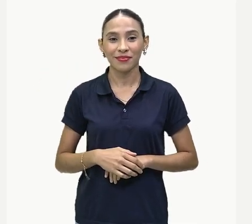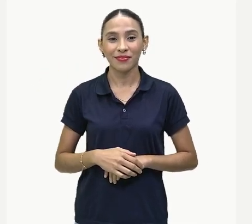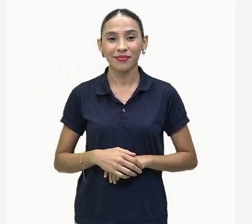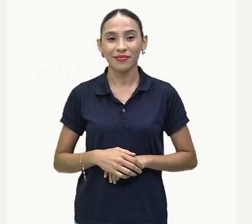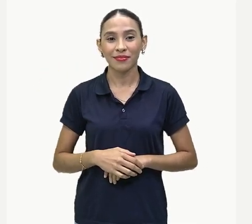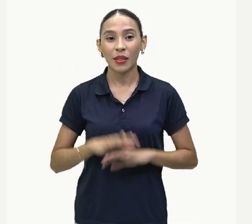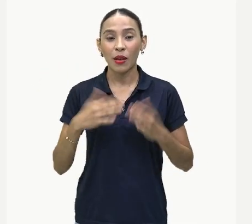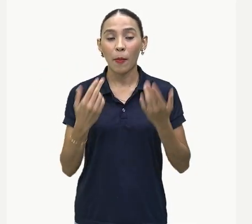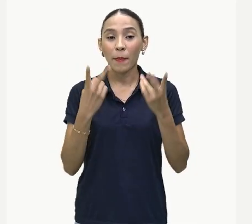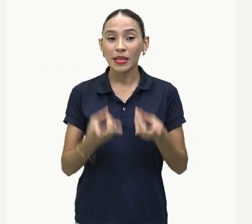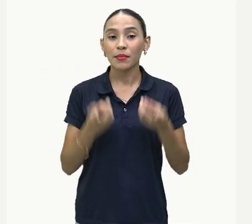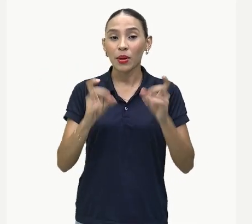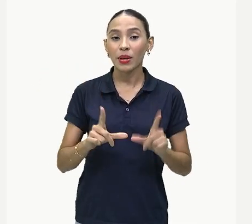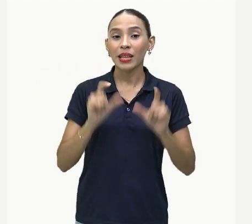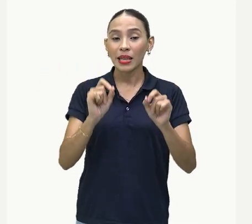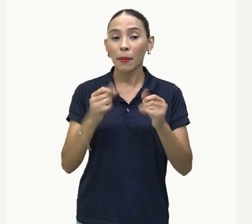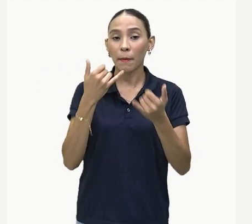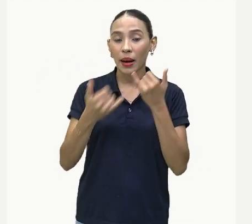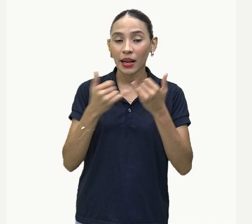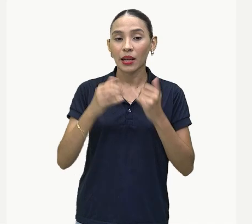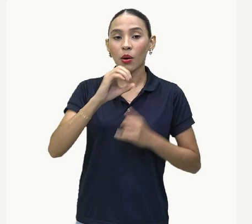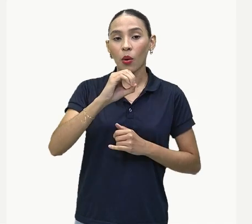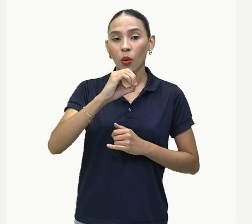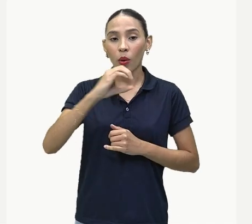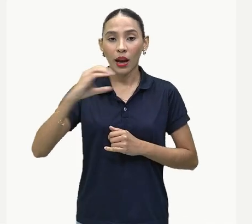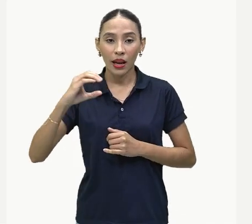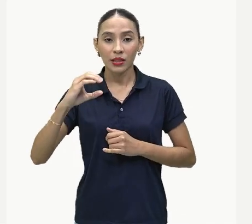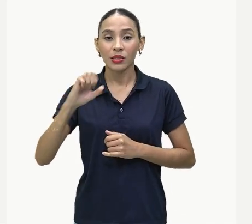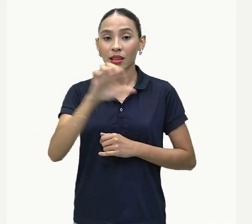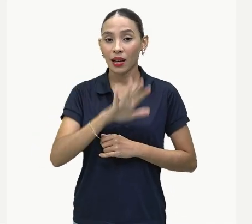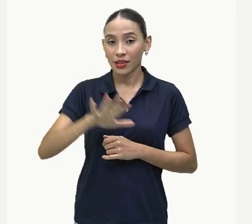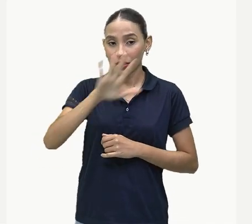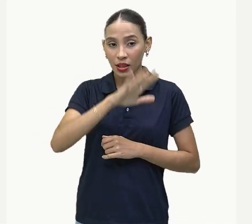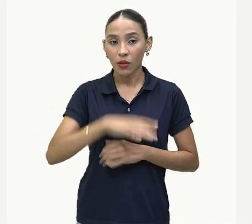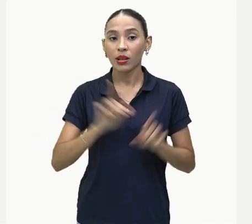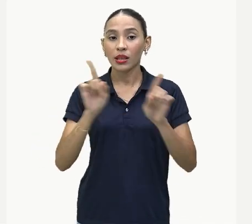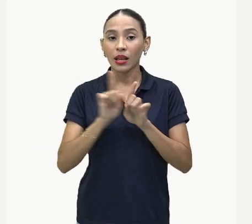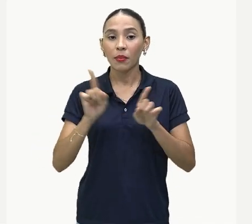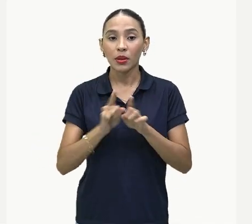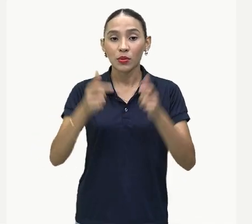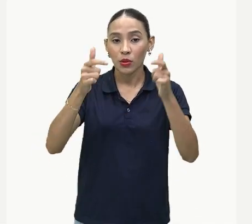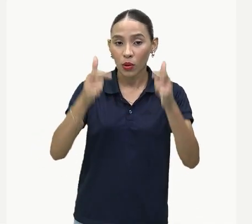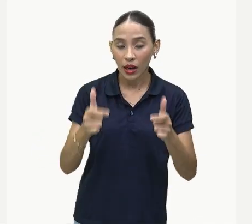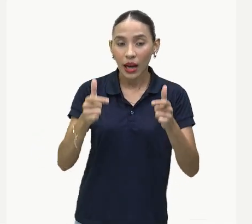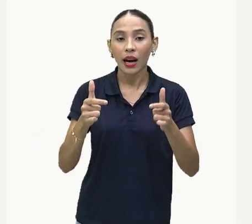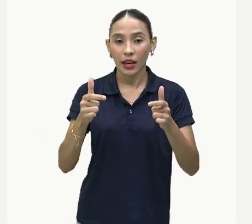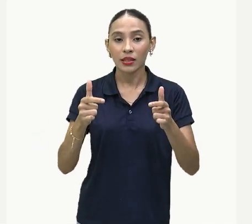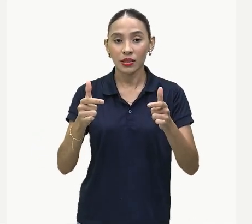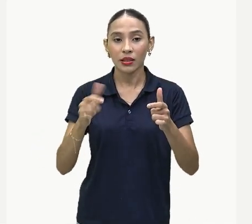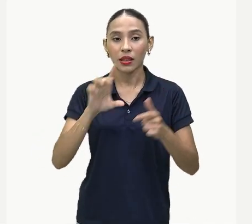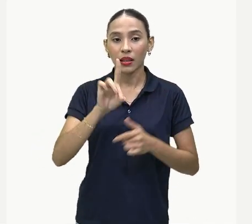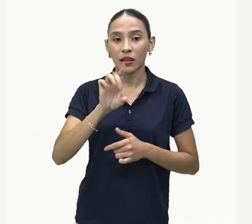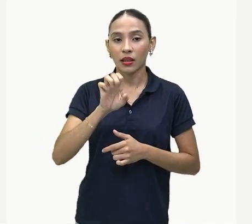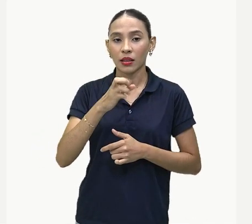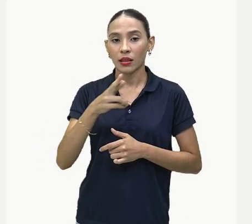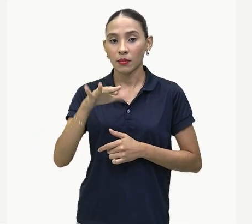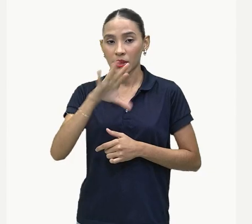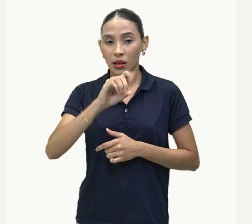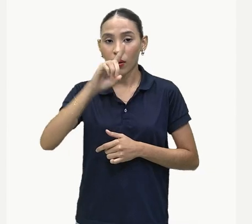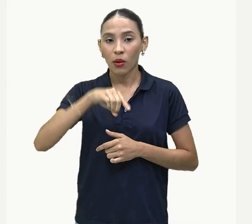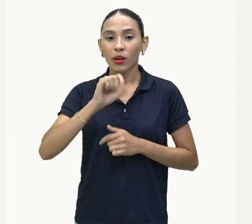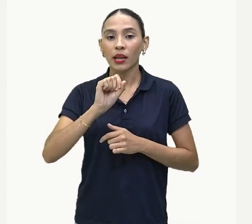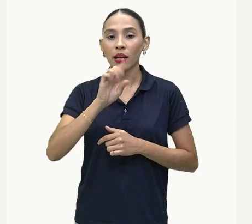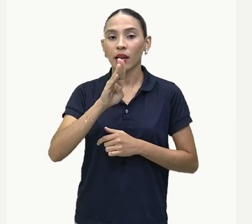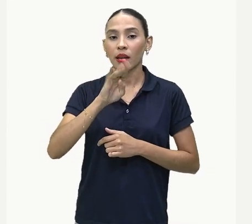vamos verificar que ela aparece a oeste da região. Os terrenos dessa depressão, eles são